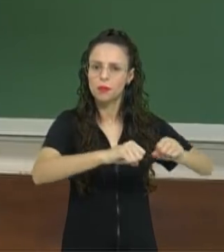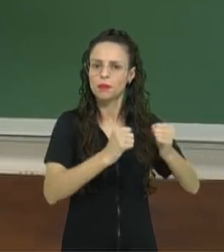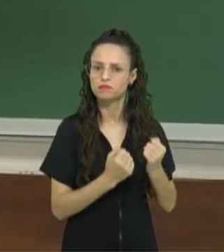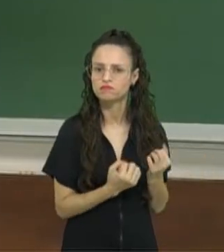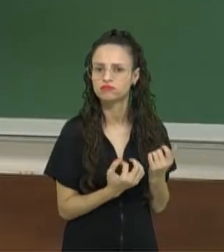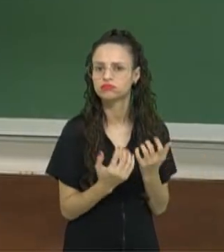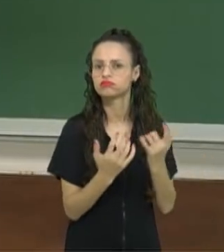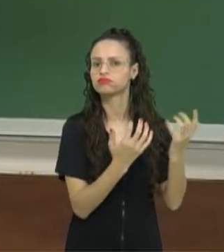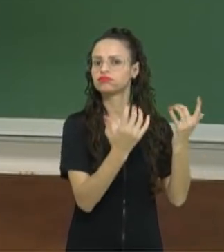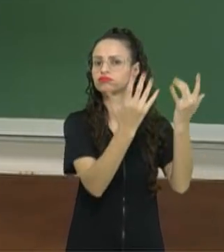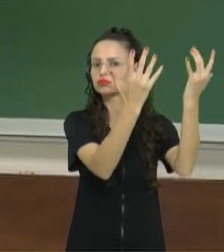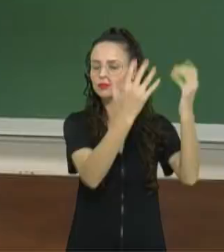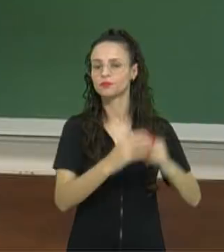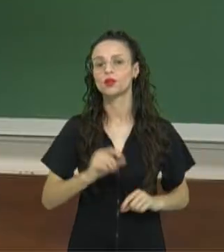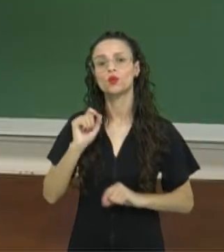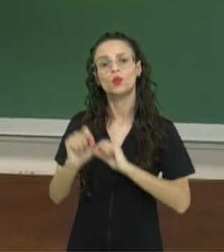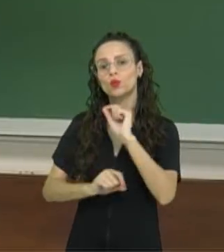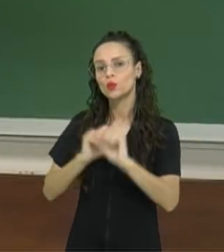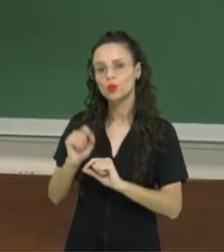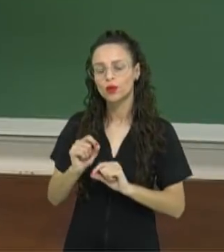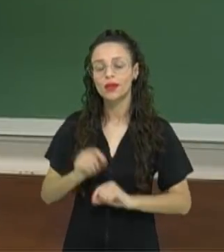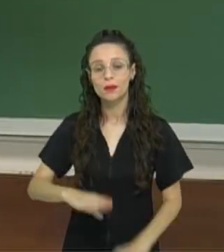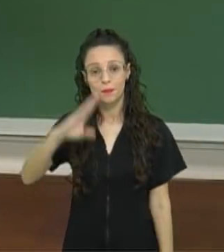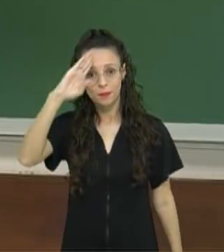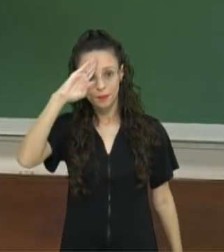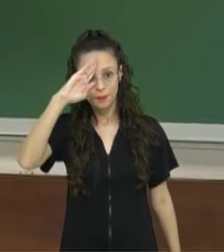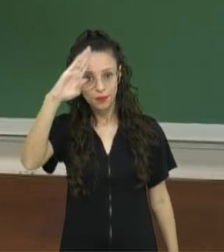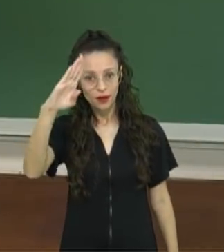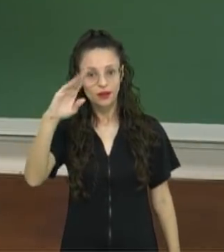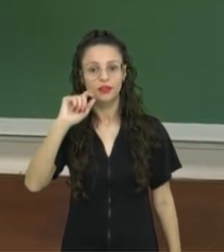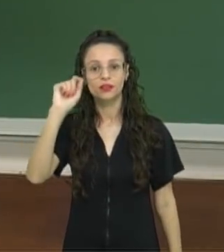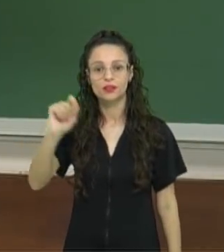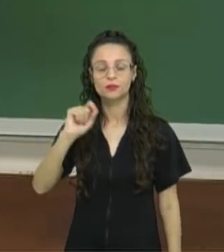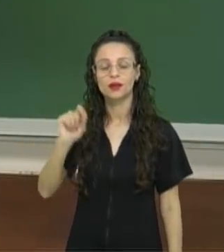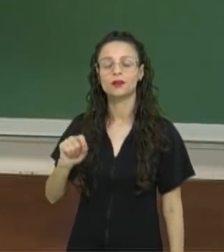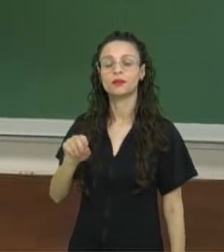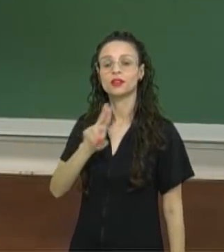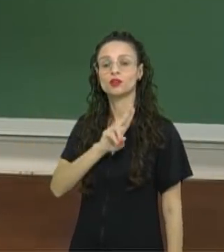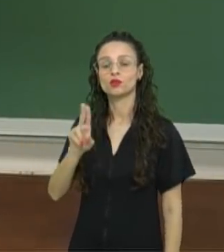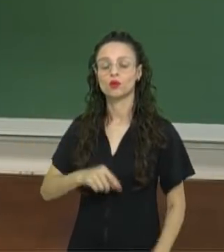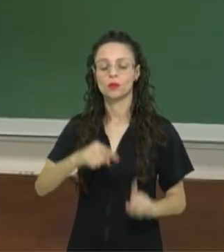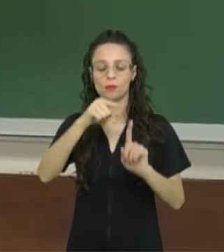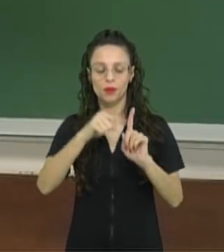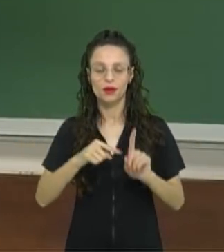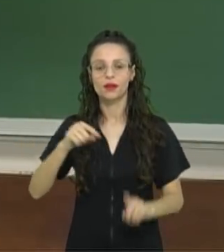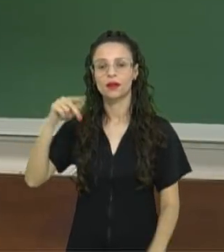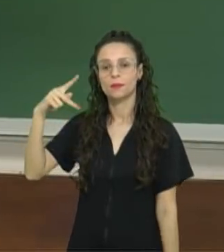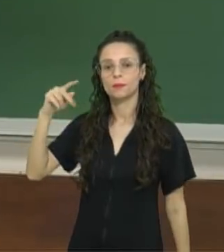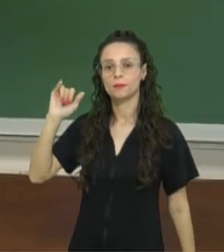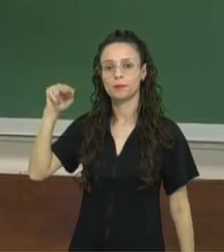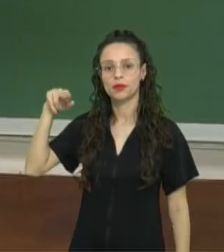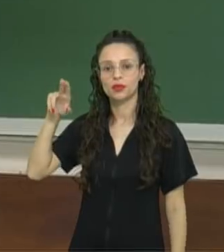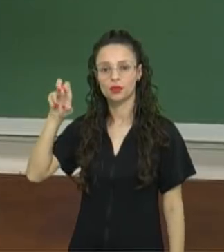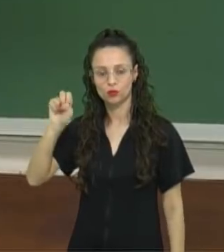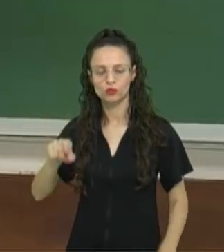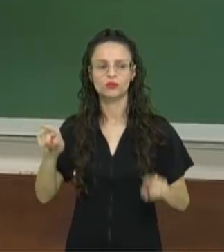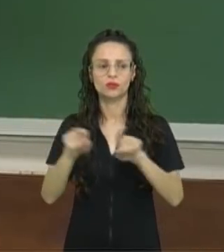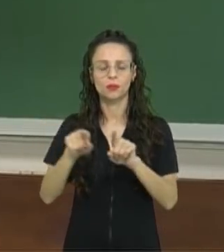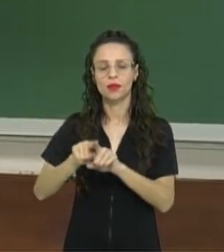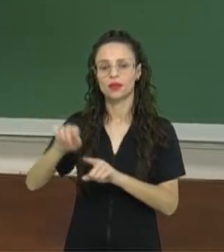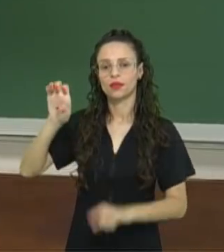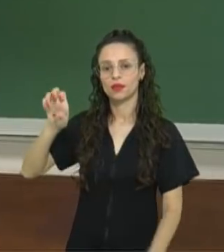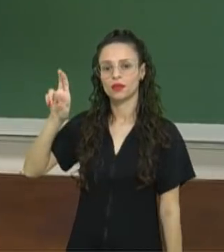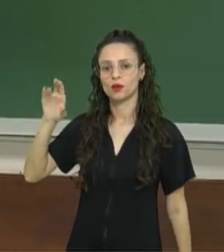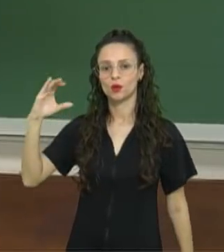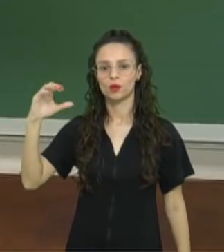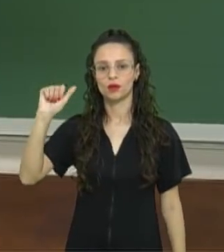eles plantam. E o que eles plantam? Principalmente eucalipto e pinos, mas também outras árvores.